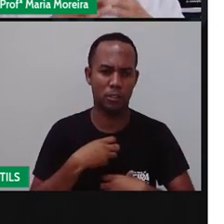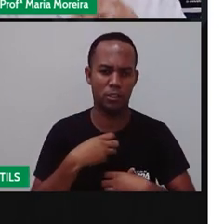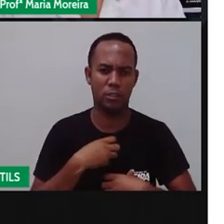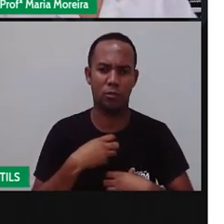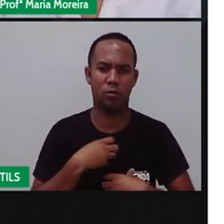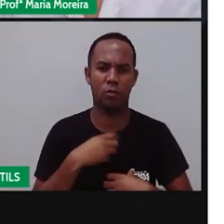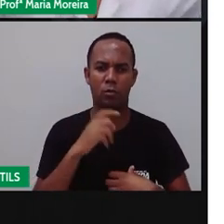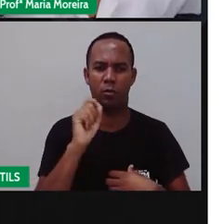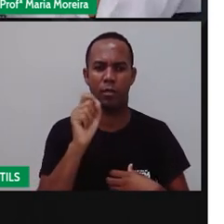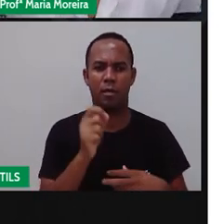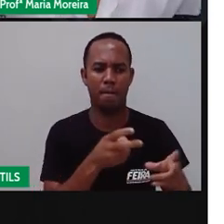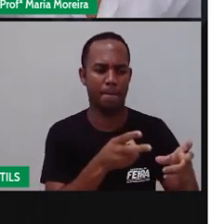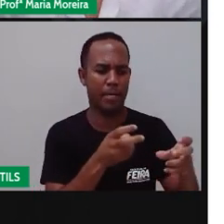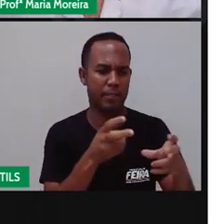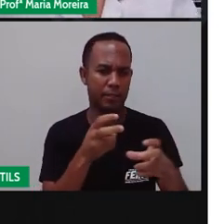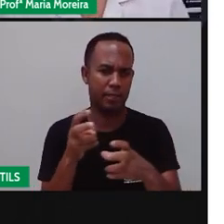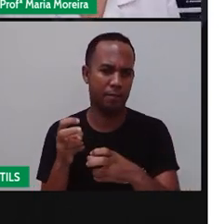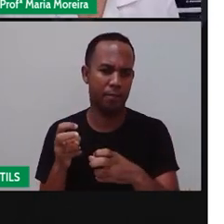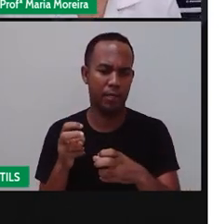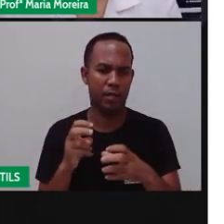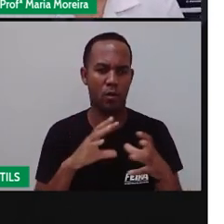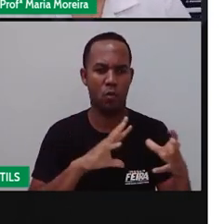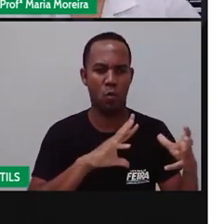o mundo aonde? Ao nosso